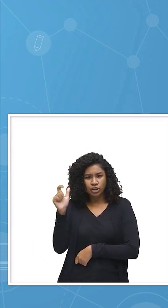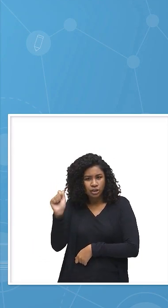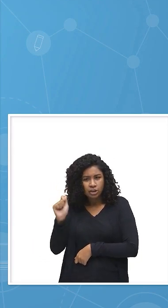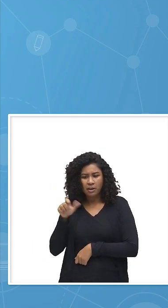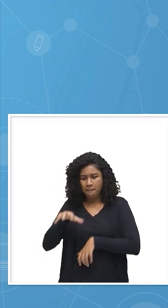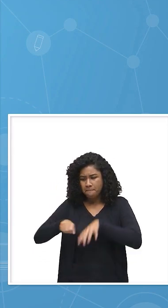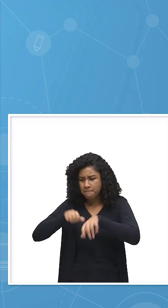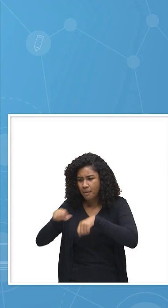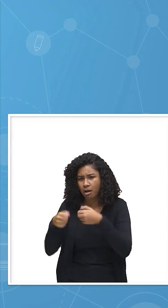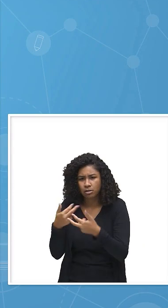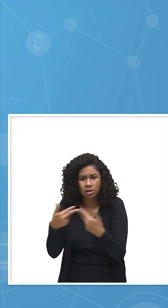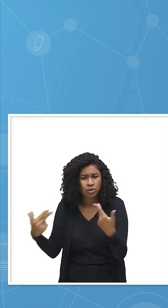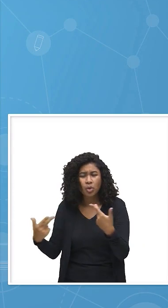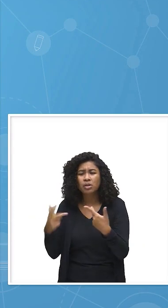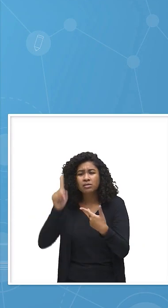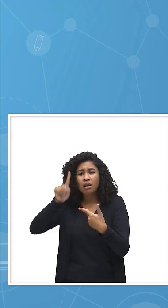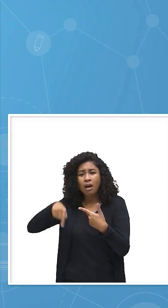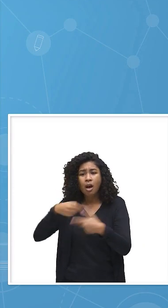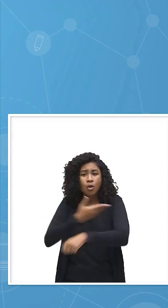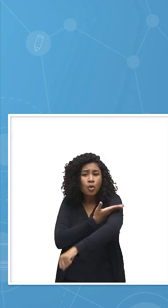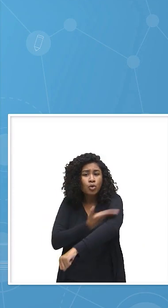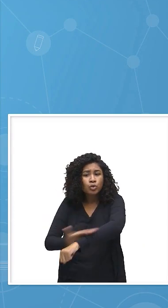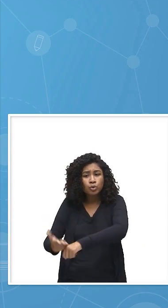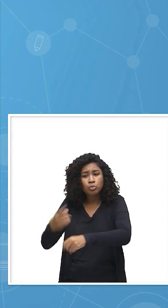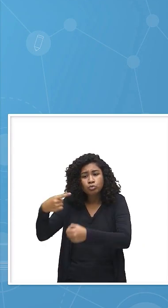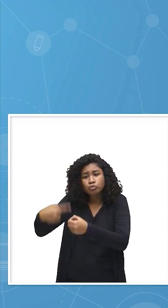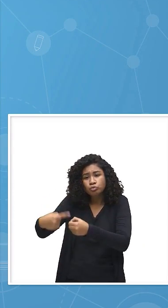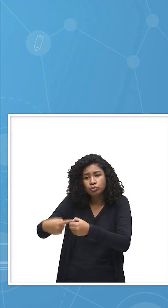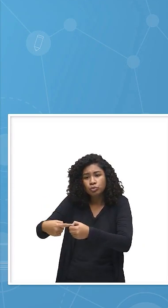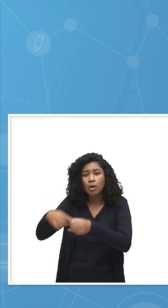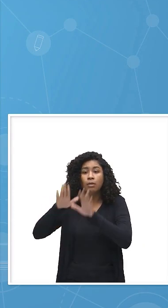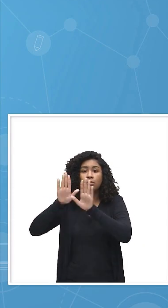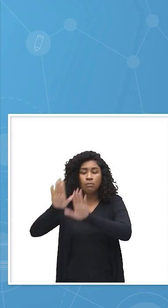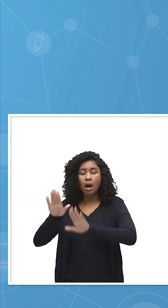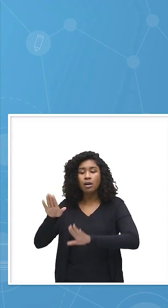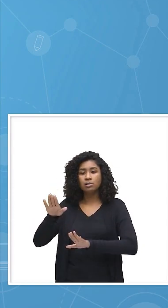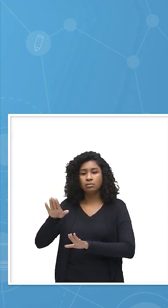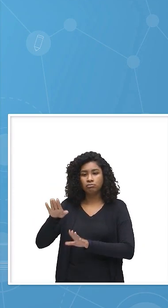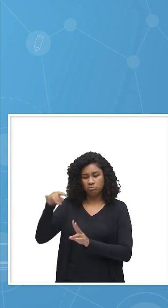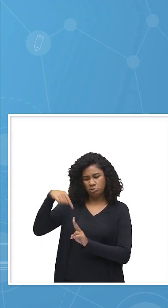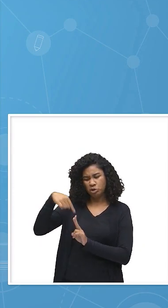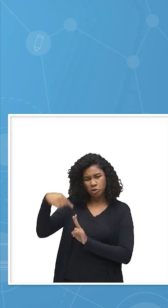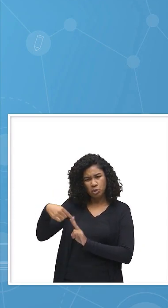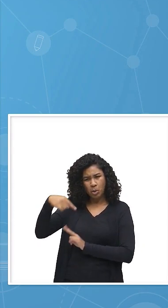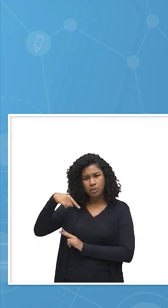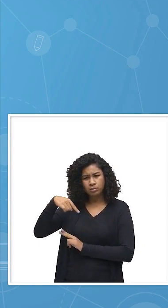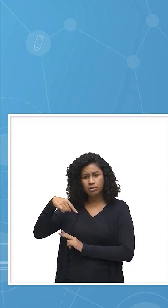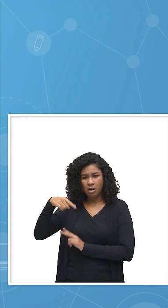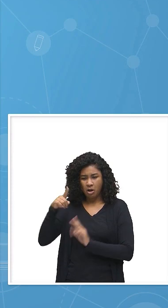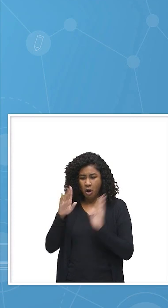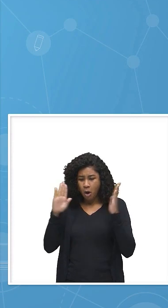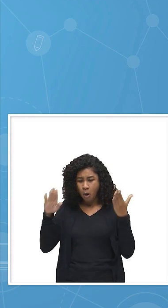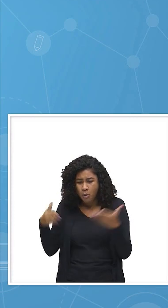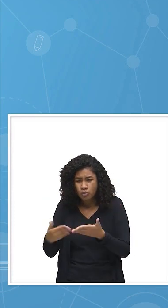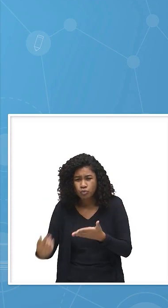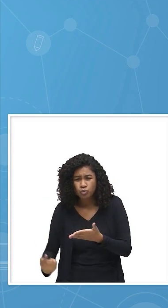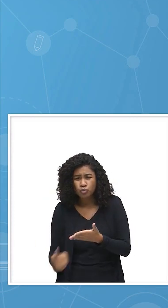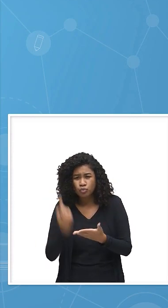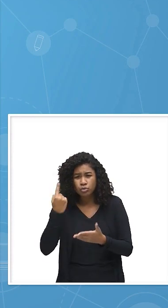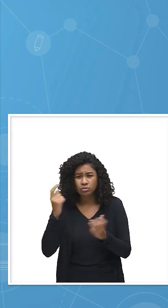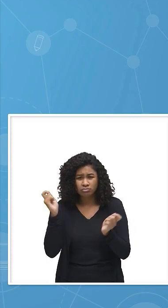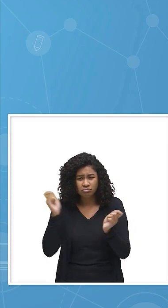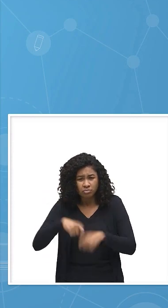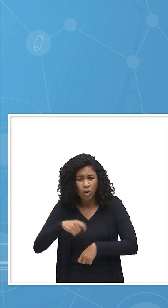deixam de caçar e coletar, mas significa que a caça e a coleta já não são mais as únicas formas de se